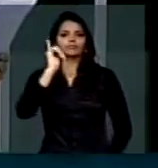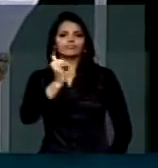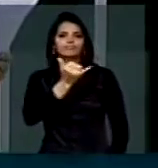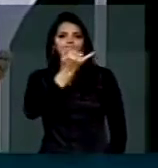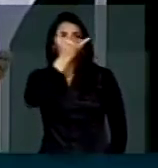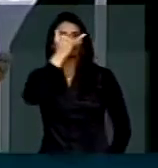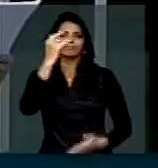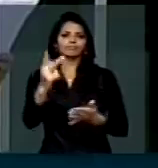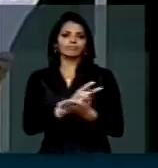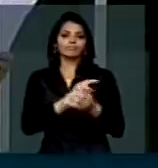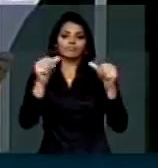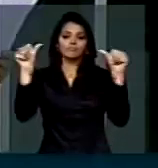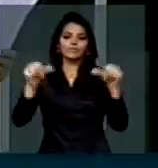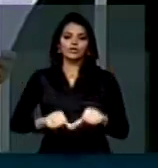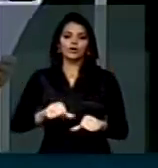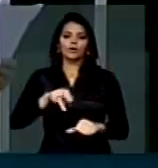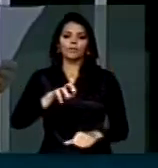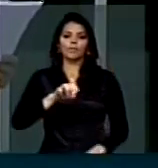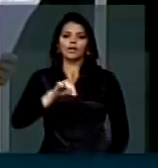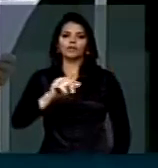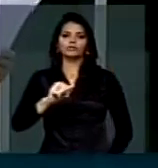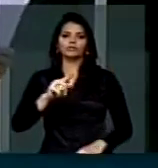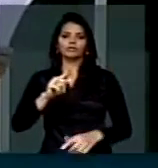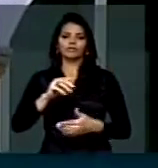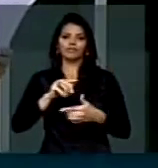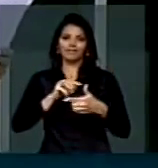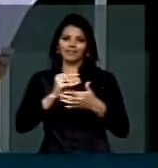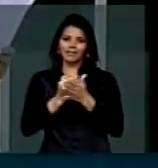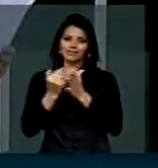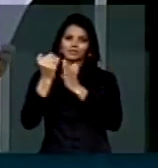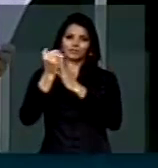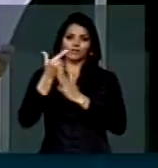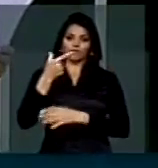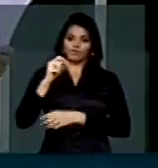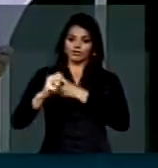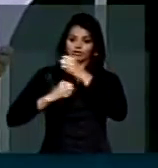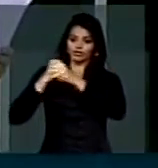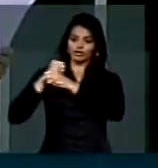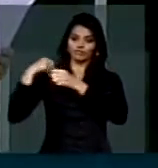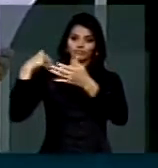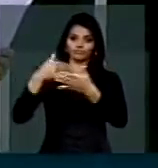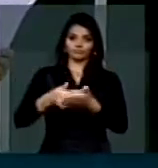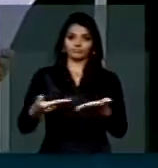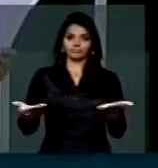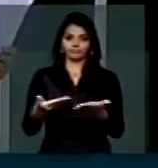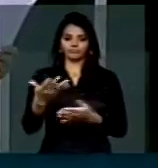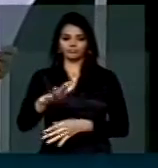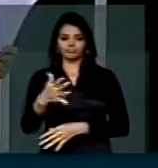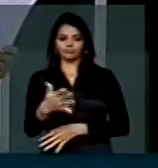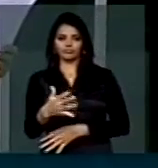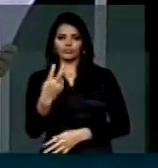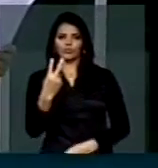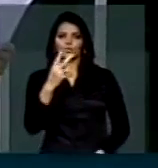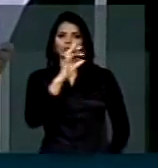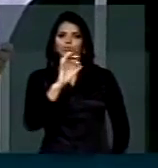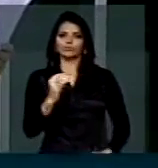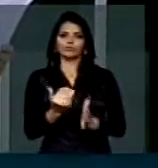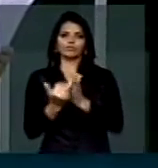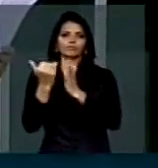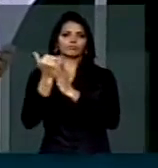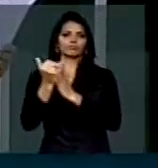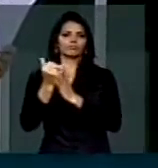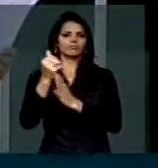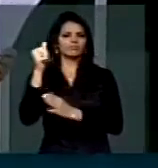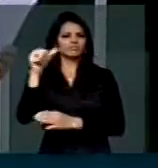Dilma deverá alcançar a pior média de crescimento dos últimos 20 anos. Deveremos ter um crescimento médio em torno de 2%. Esse